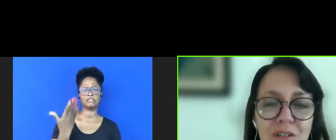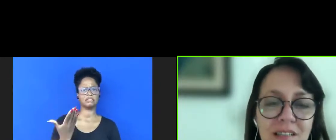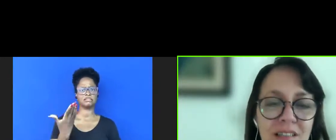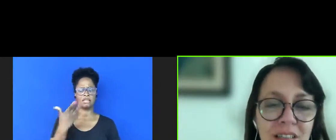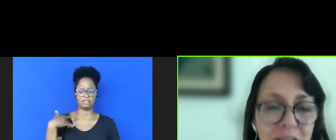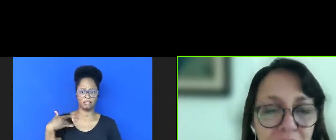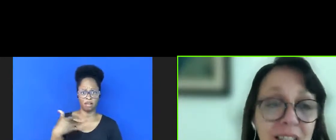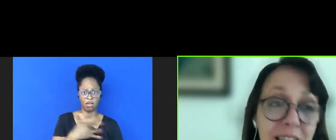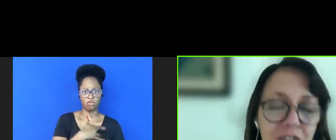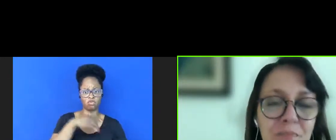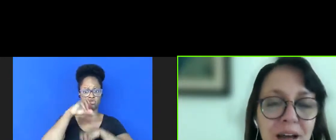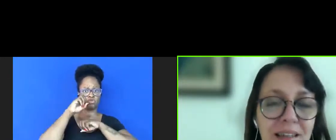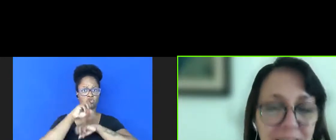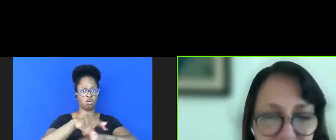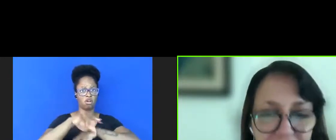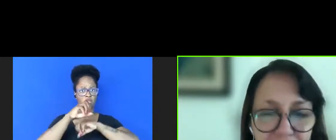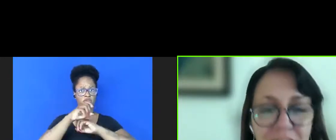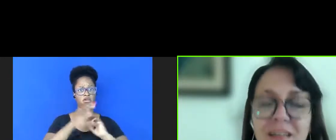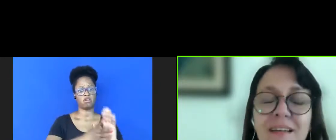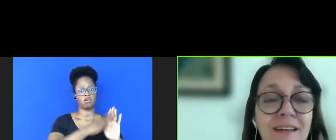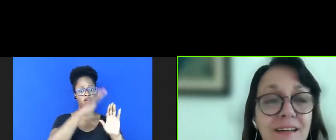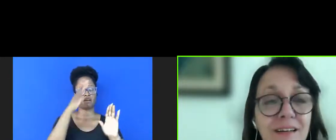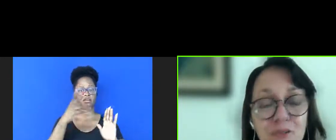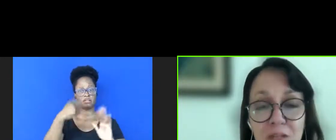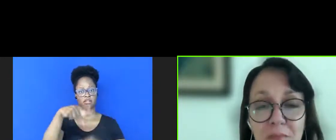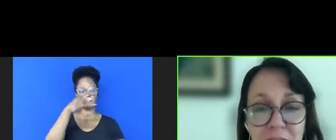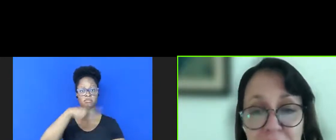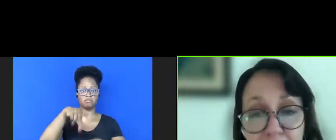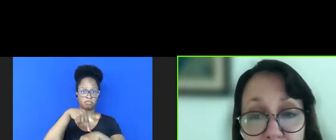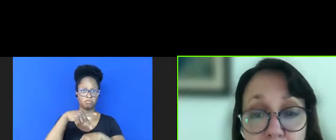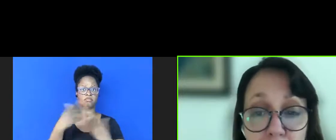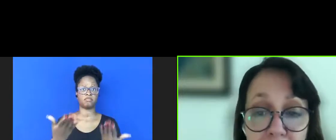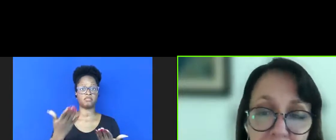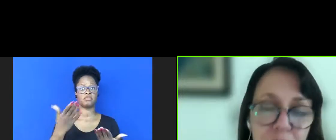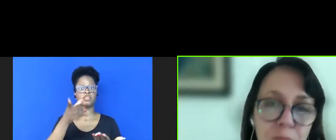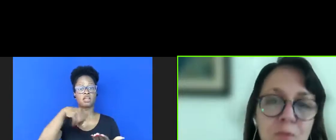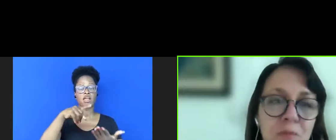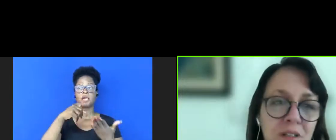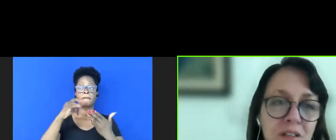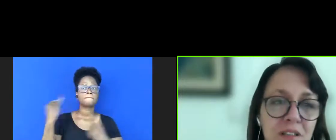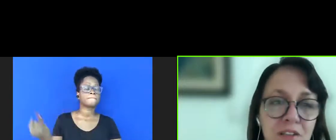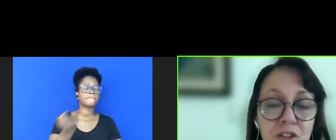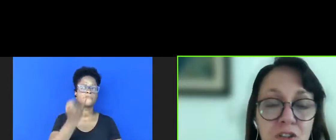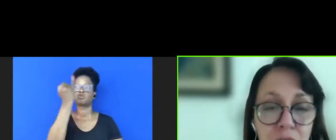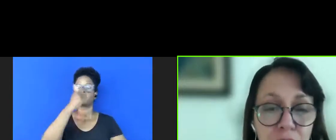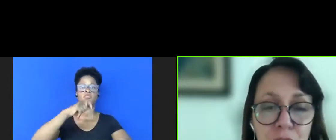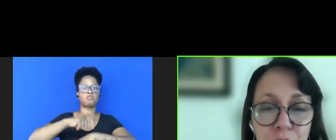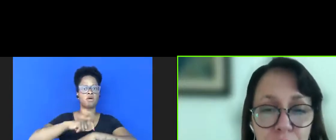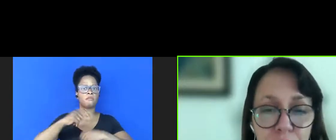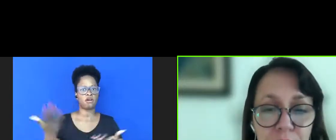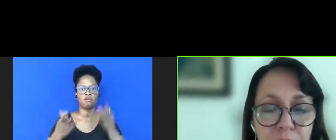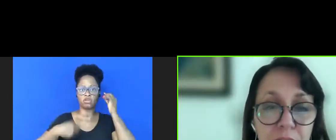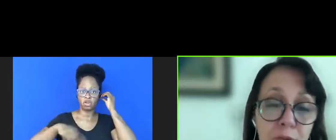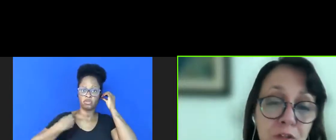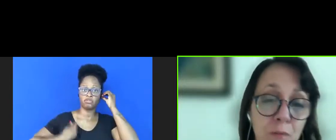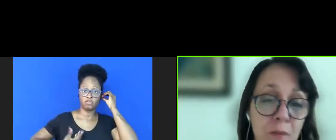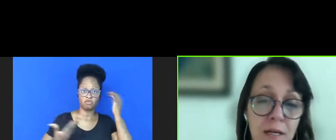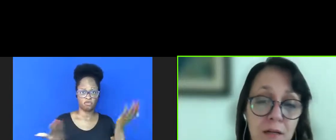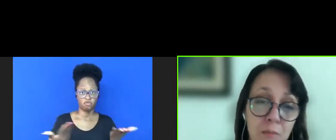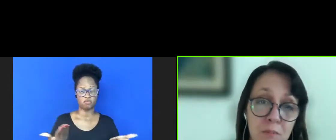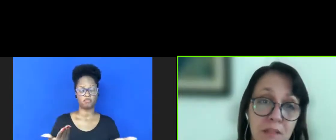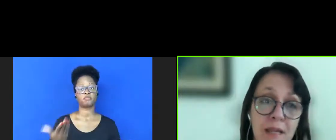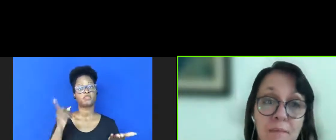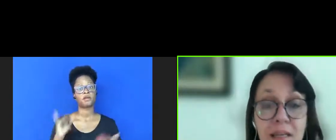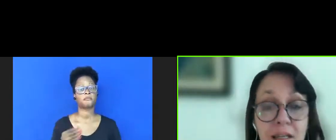saúde, a educação deste país, num chamamento tão importante para o momento que a gente vive hoje. Aproveito